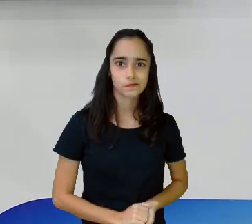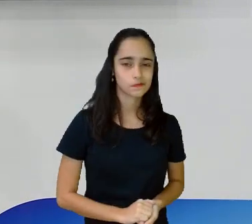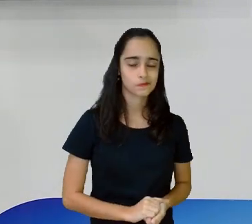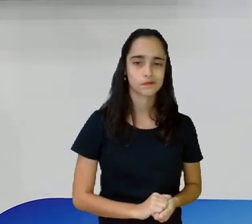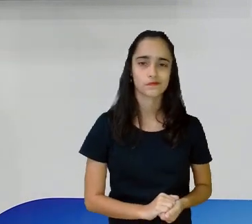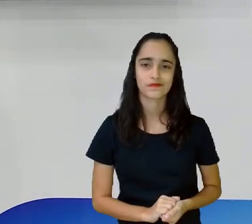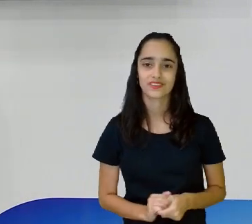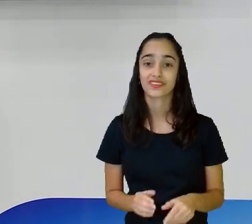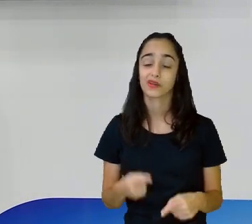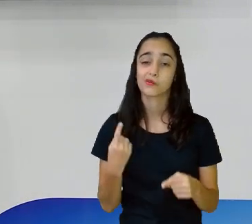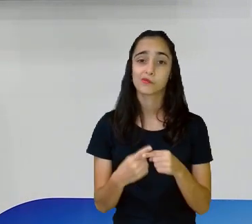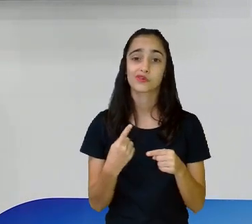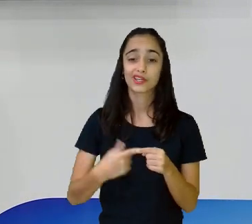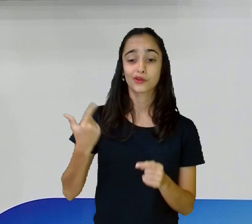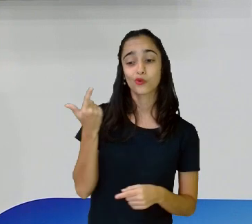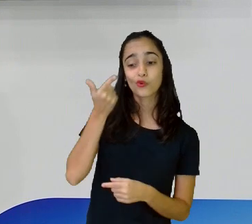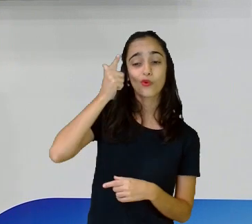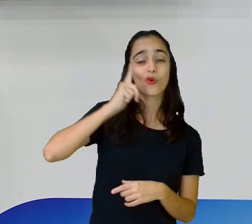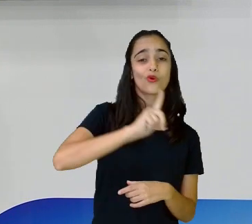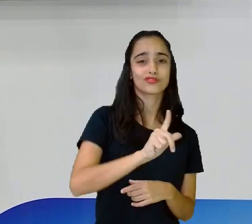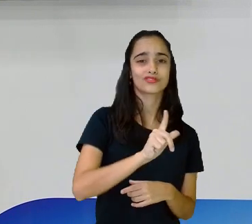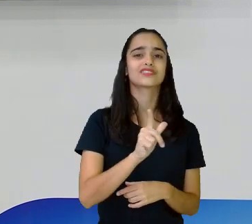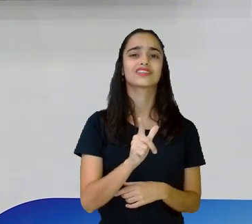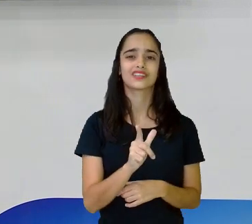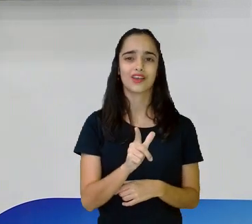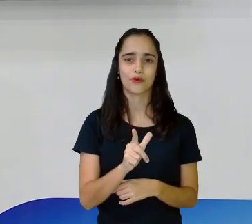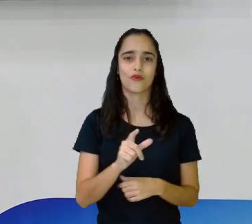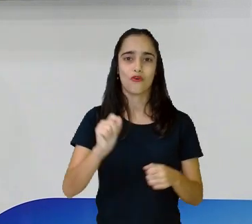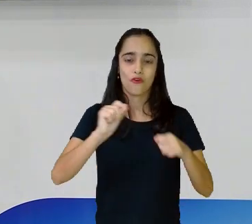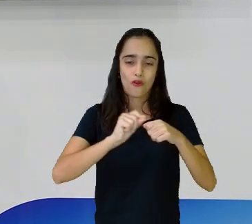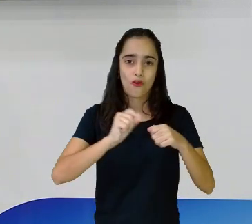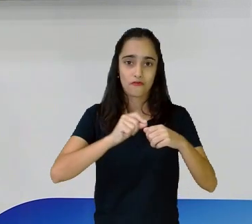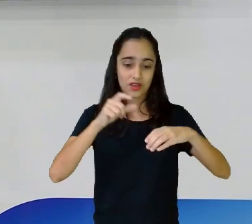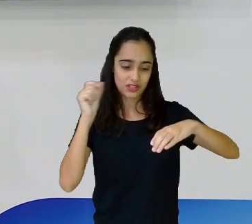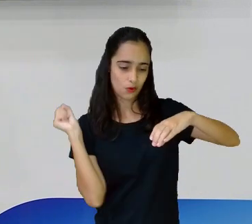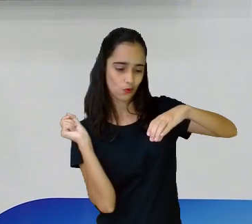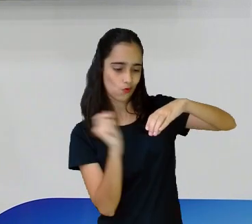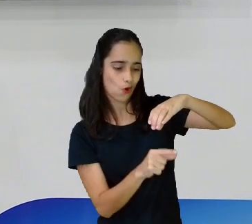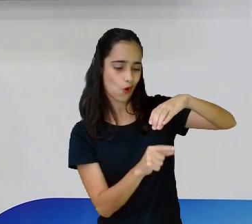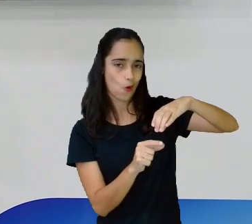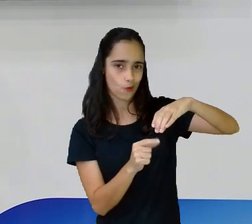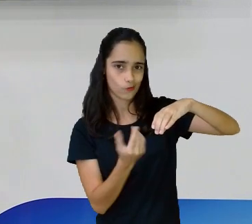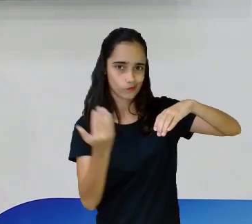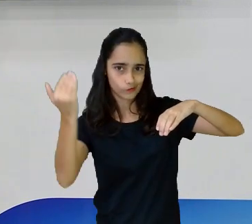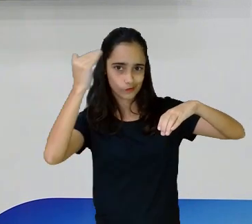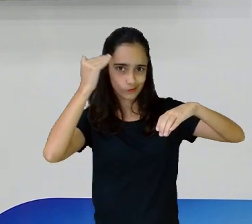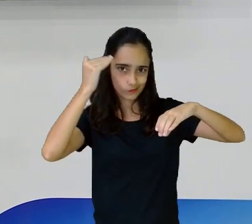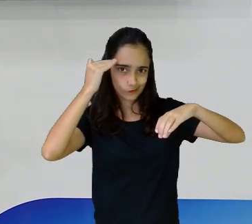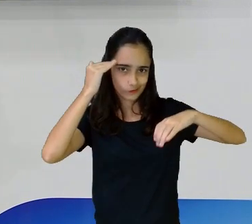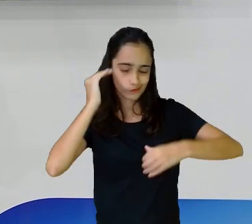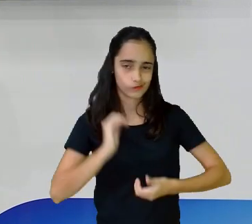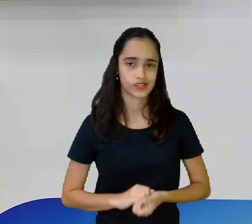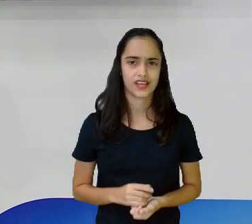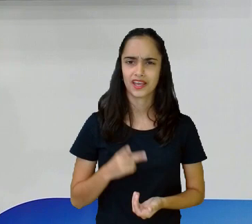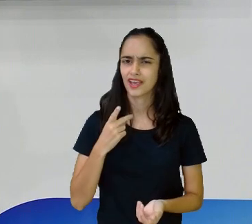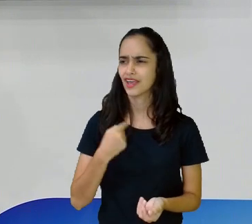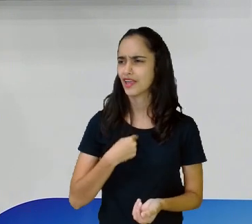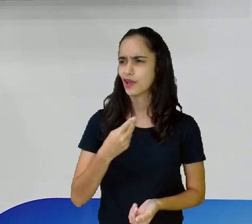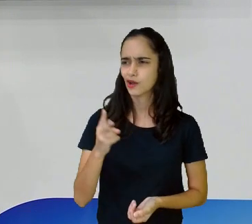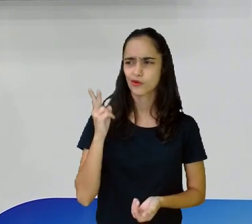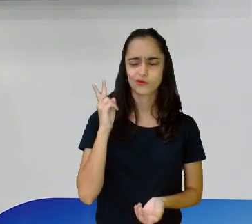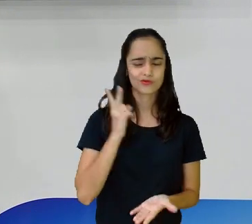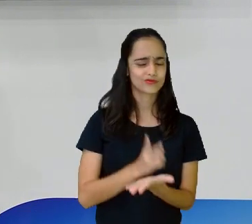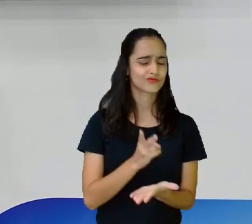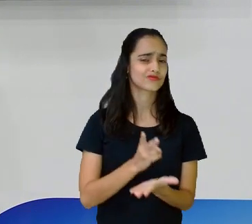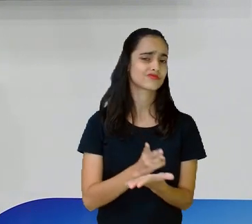onde dorme a coruja. Será que eu estou velha para falar desses termos? Eu escutei muito isso,